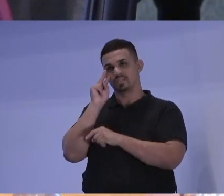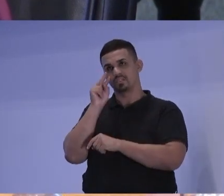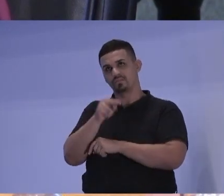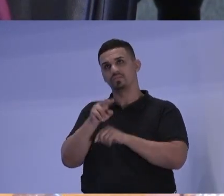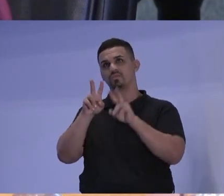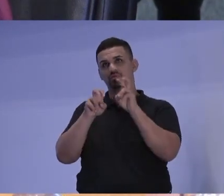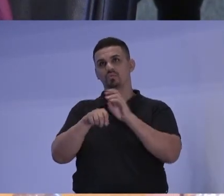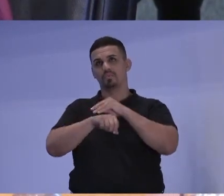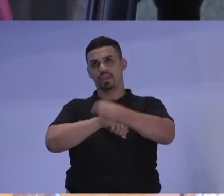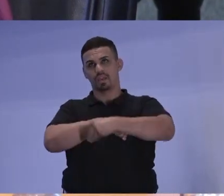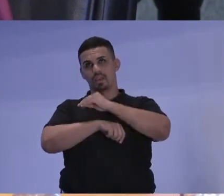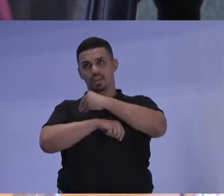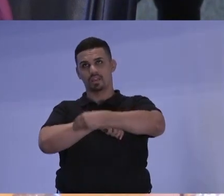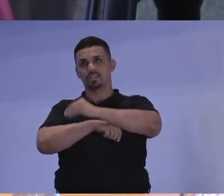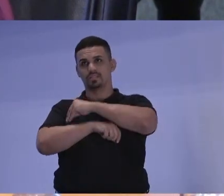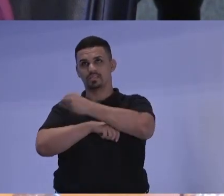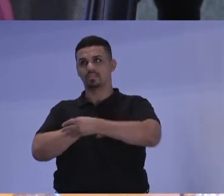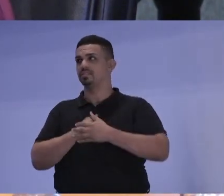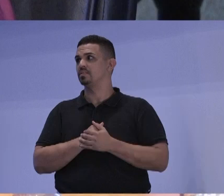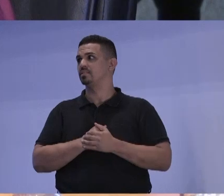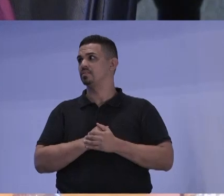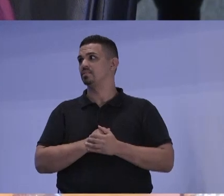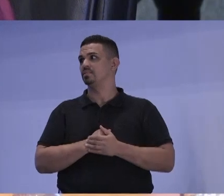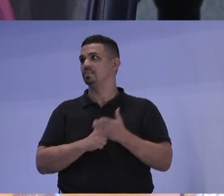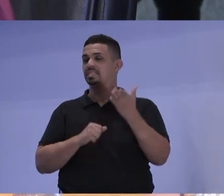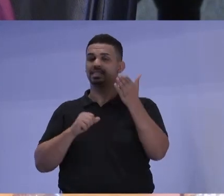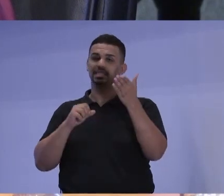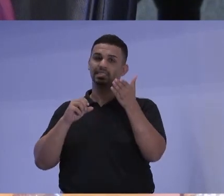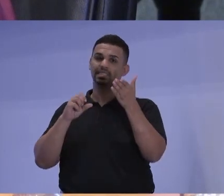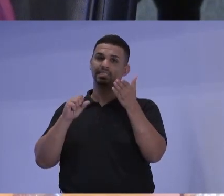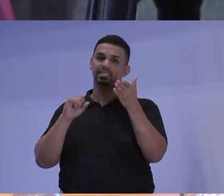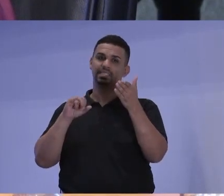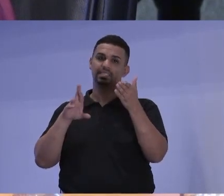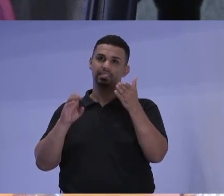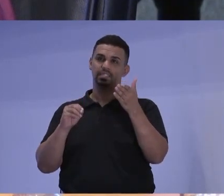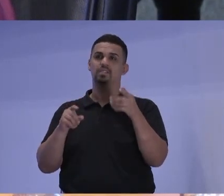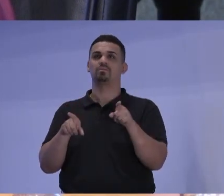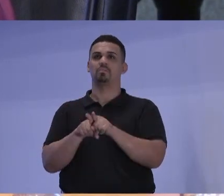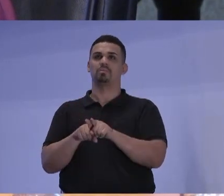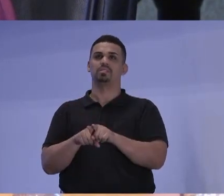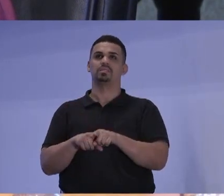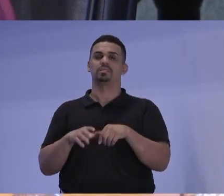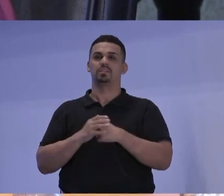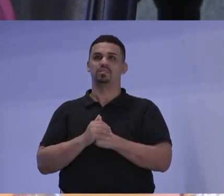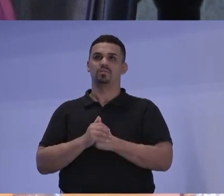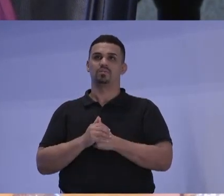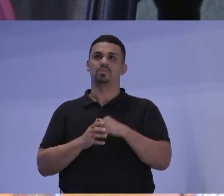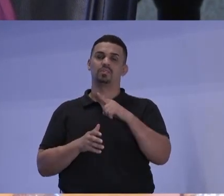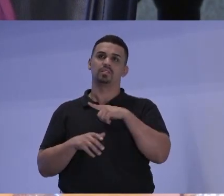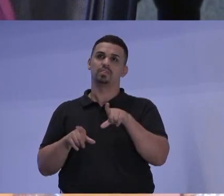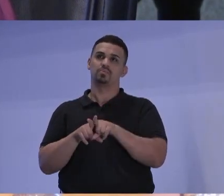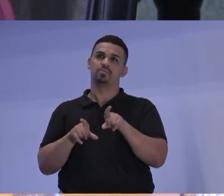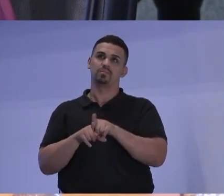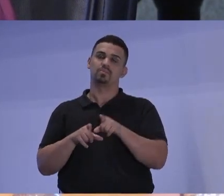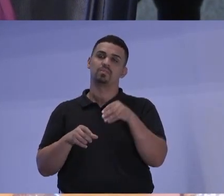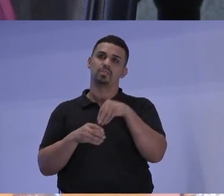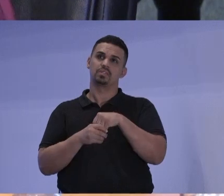doença. Dr. Ciro é um super parceiro. Temos agora internos de